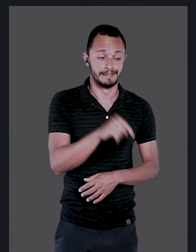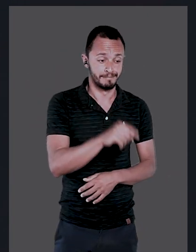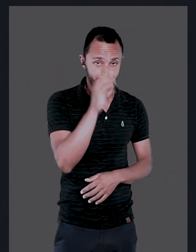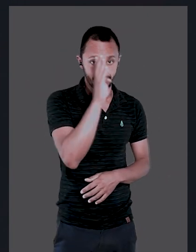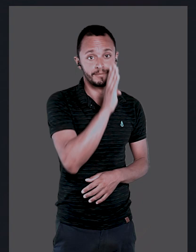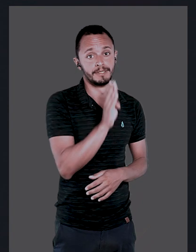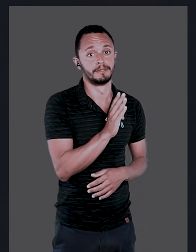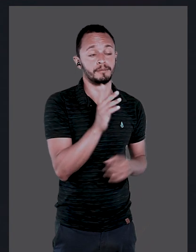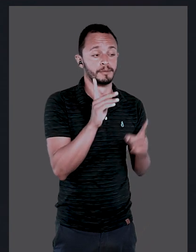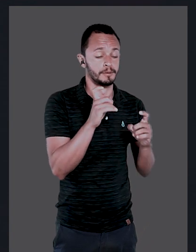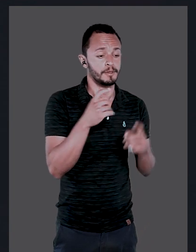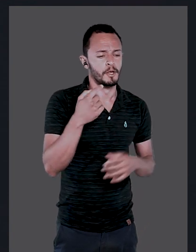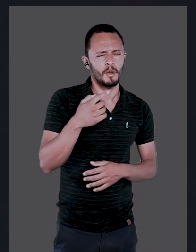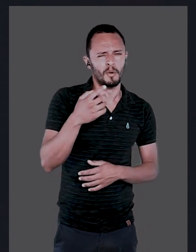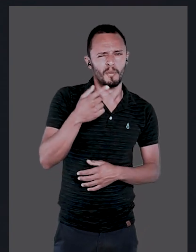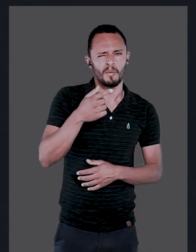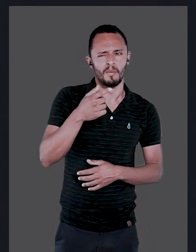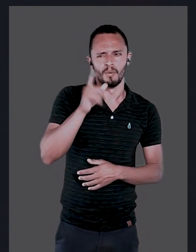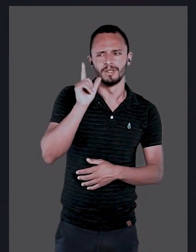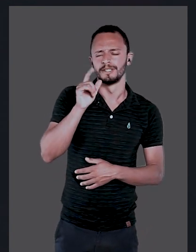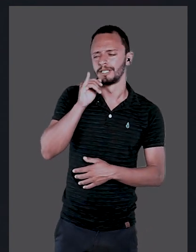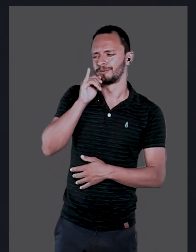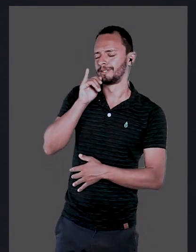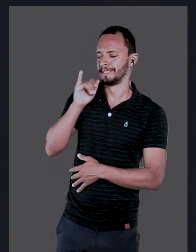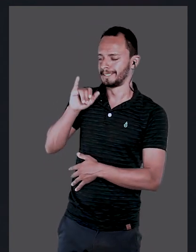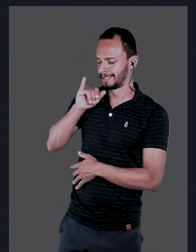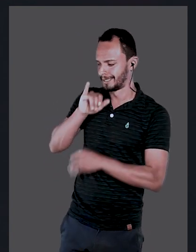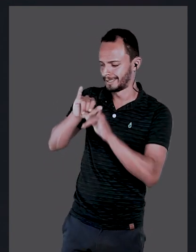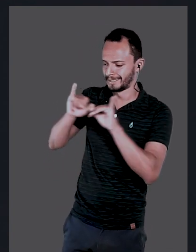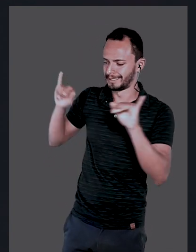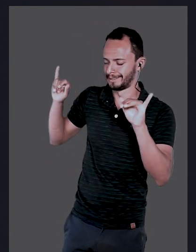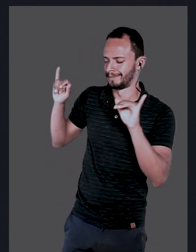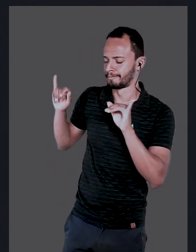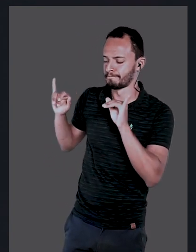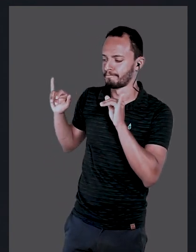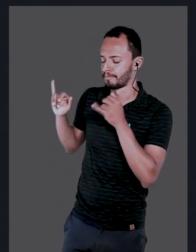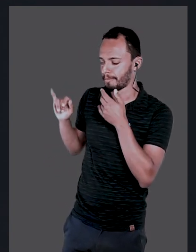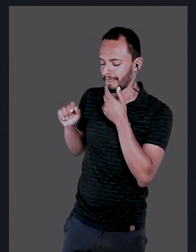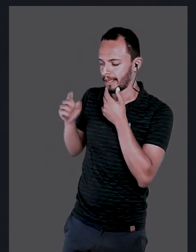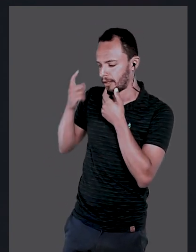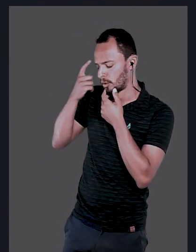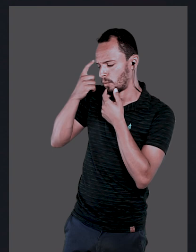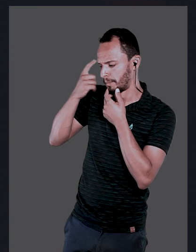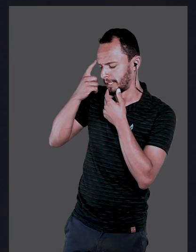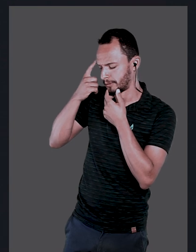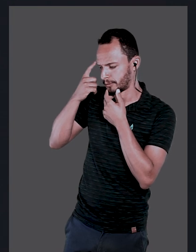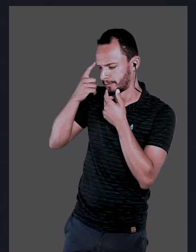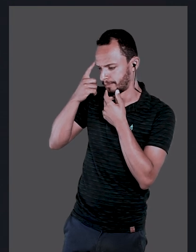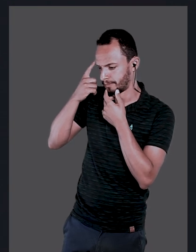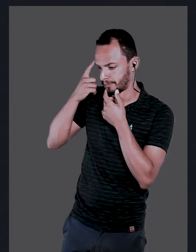isso, eu penso assim, eu ontem dizia à Miriam, eu penso que